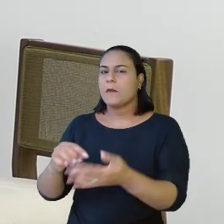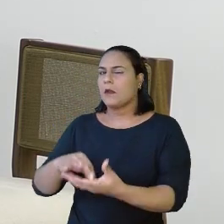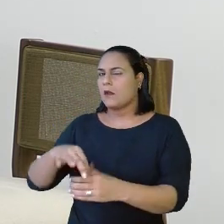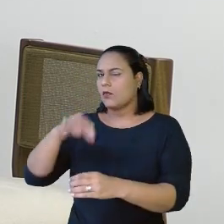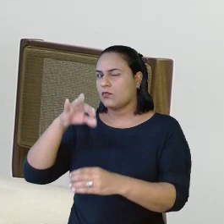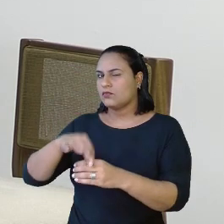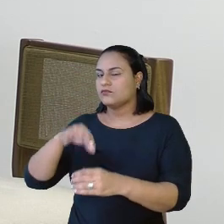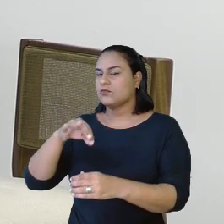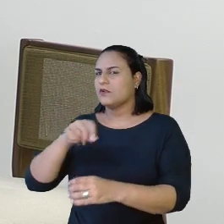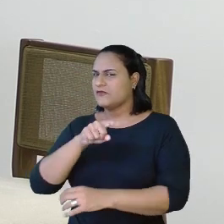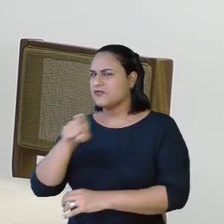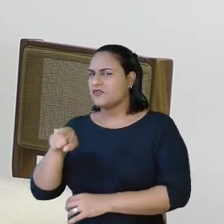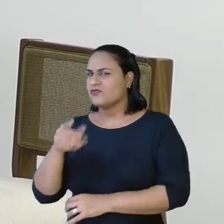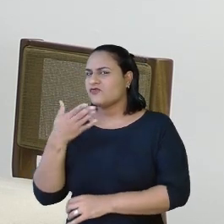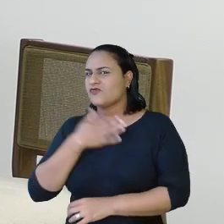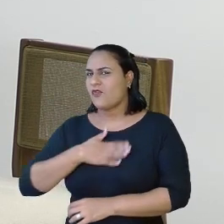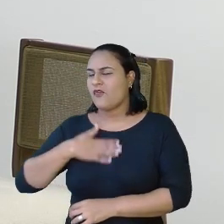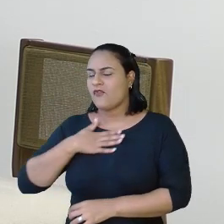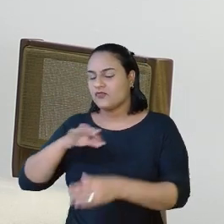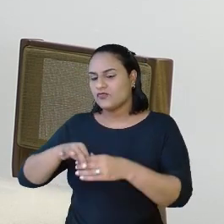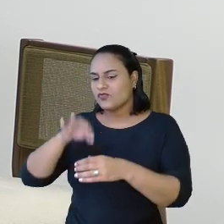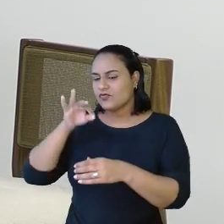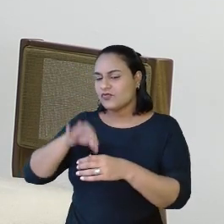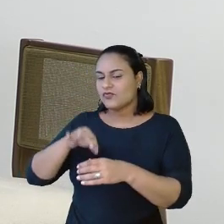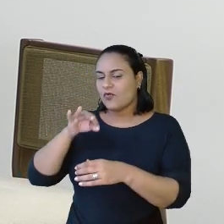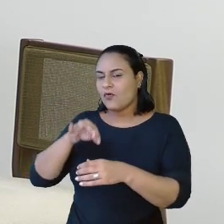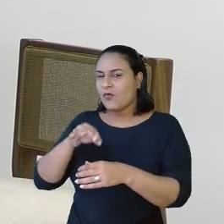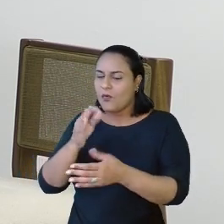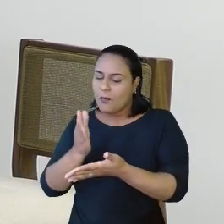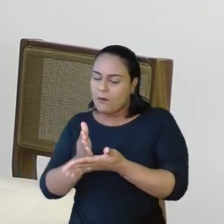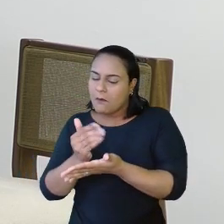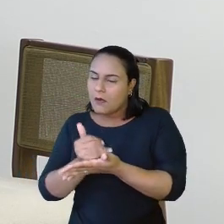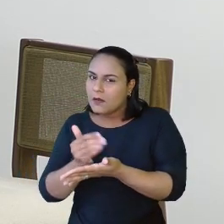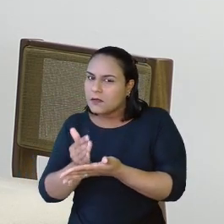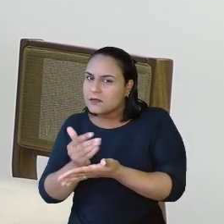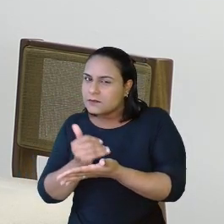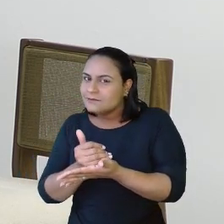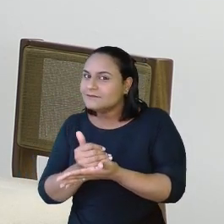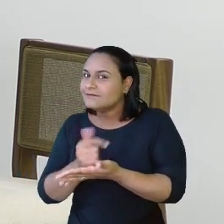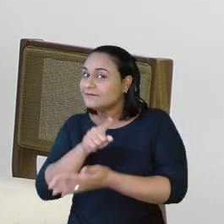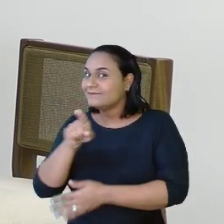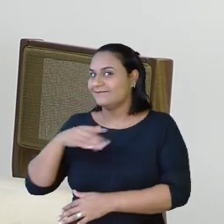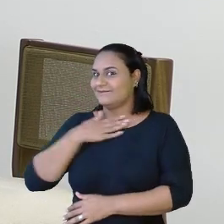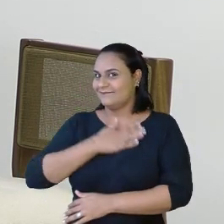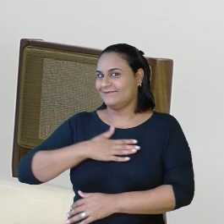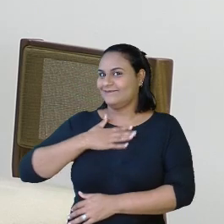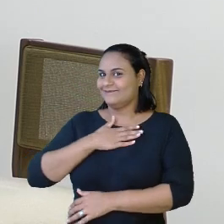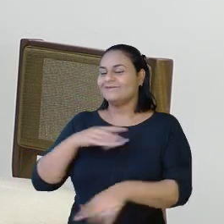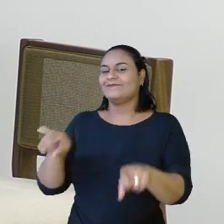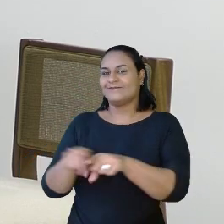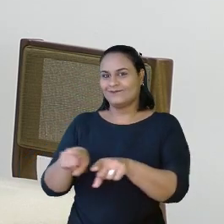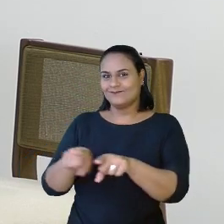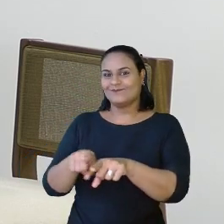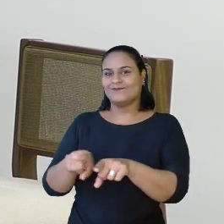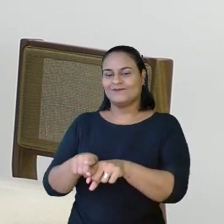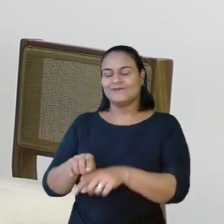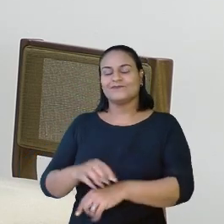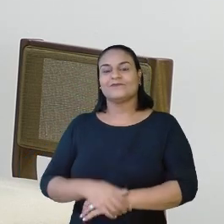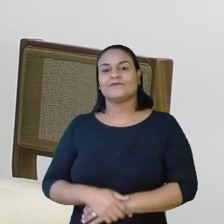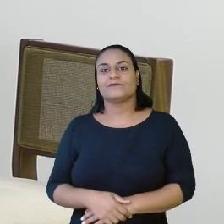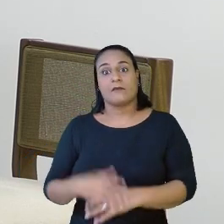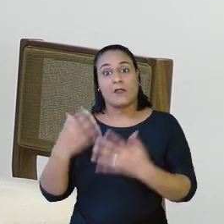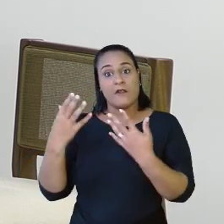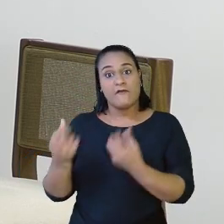de um chazinho com um pedacinho de bolo? Vocês gostam? Eu também. Então, vamos conhecer